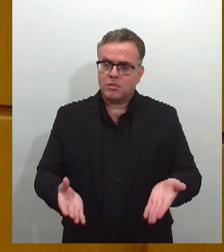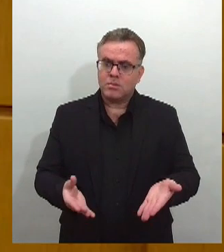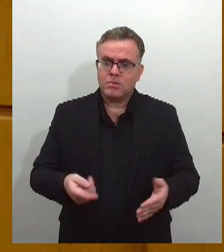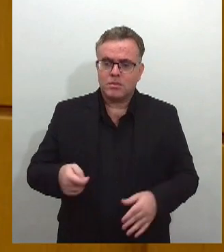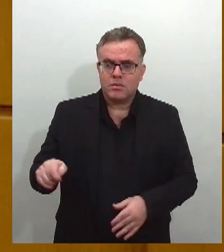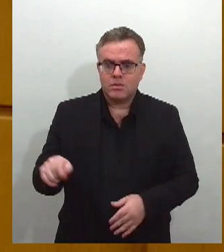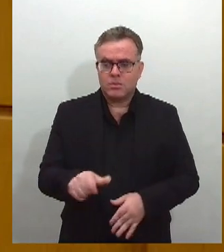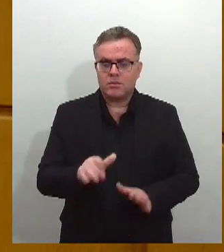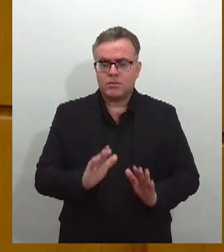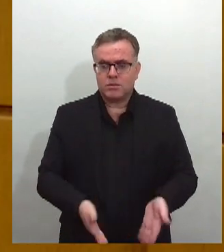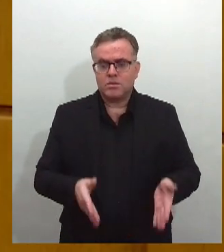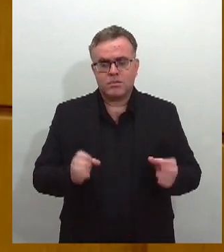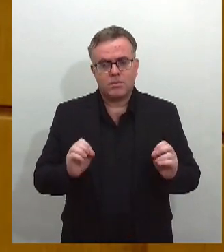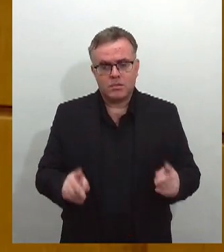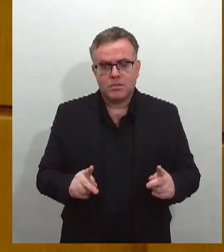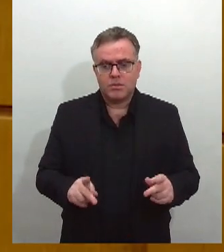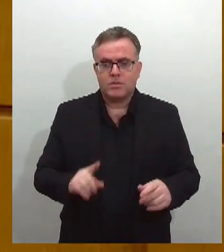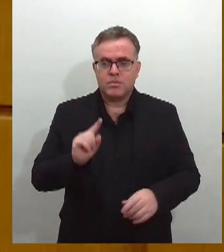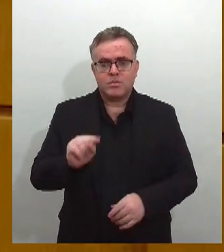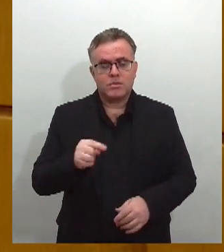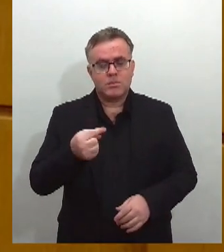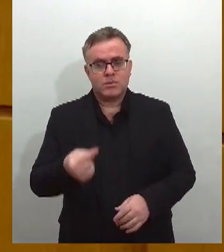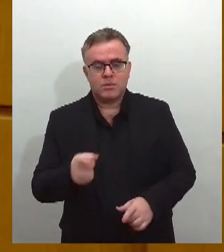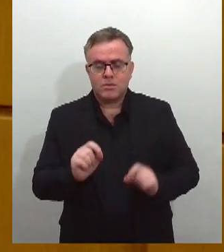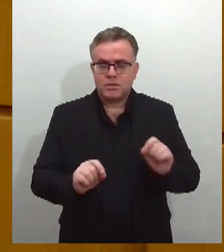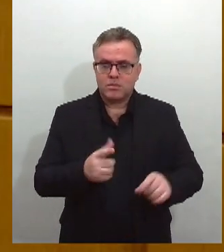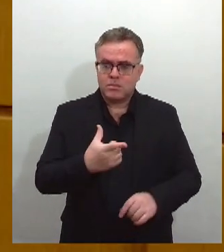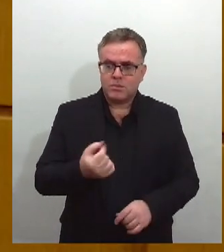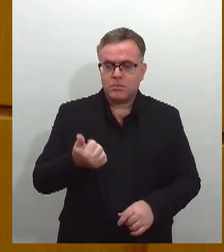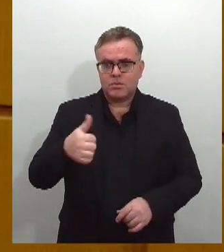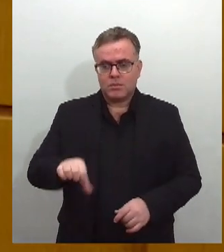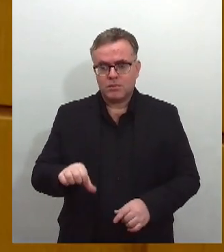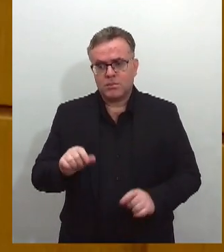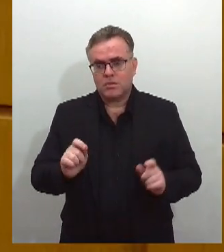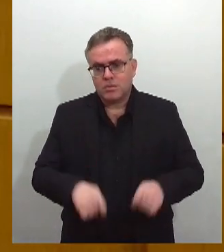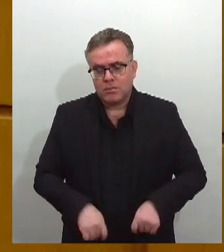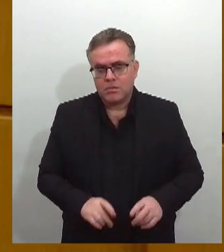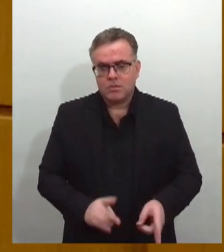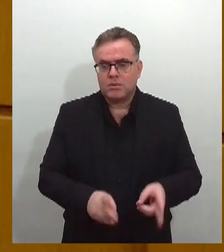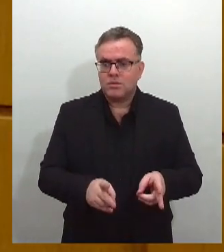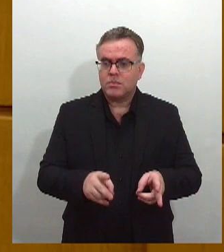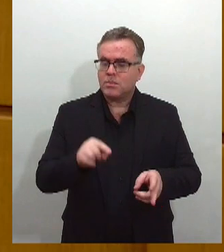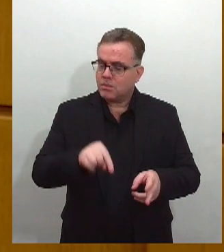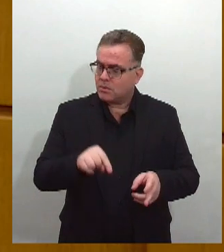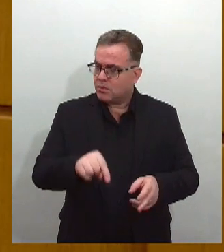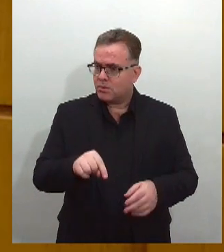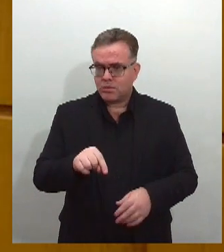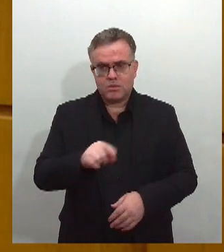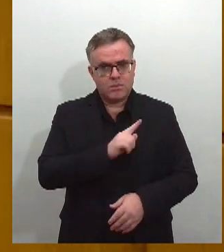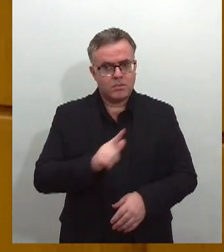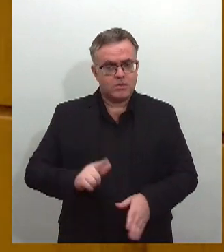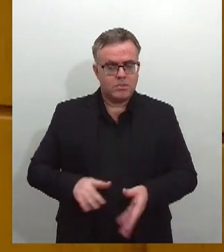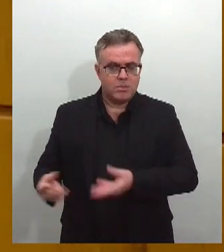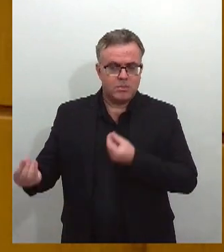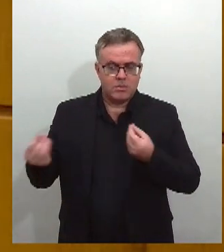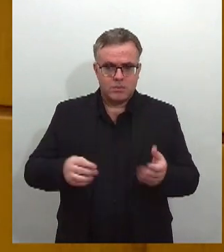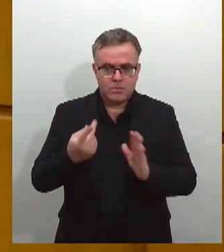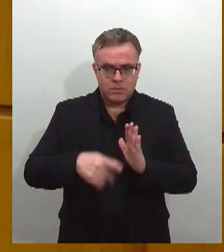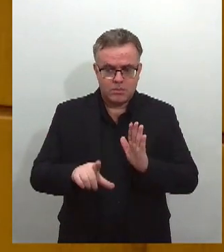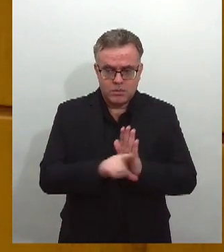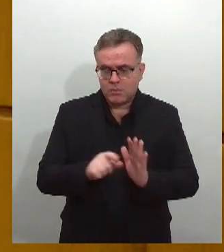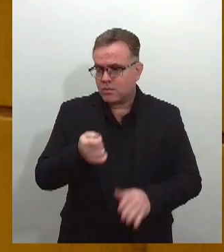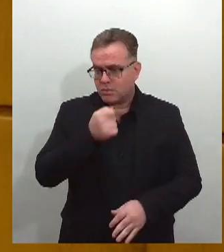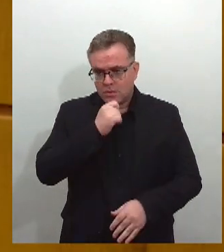tranquilamente. Depois de 2019... como o Estado não encaminhou ainda para cá um projeto de lei para regular a matéria,